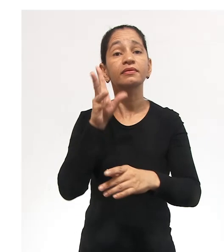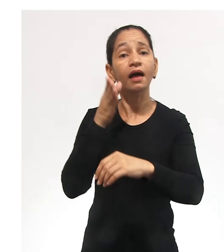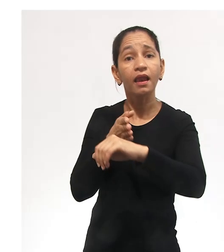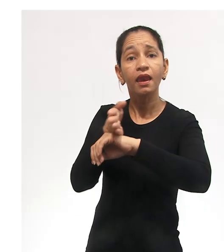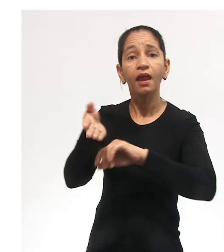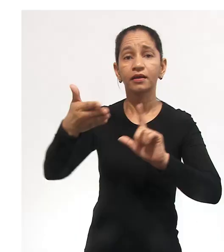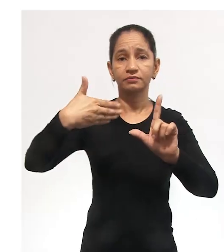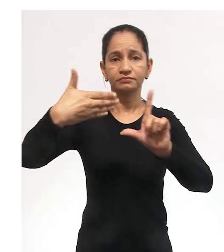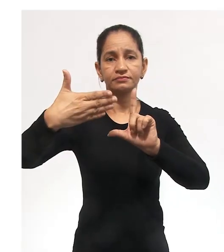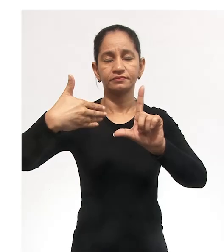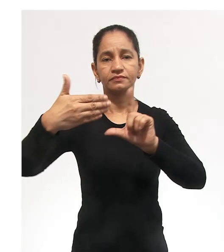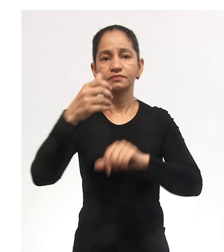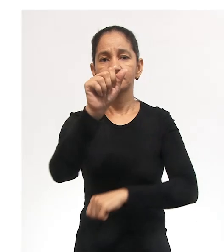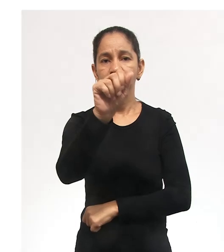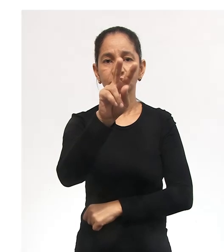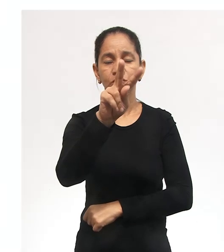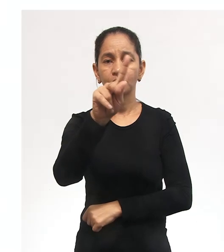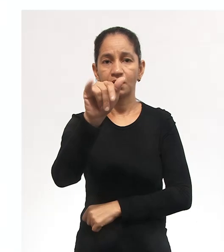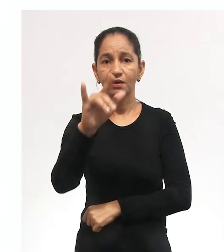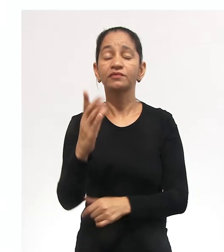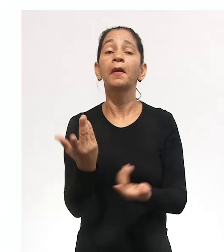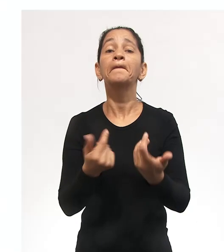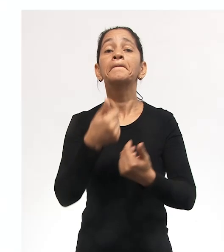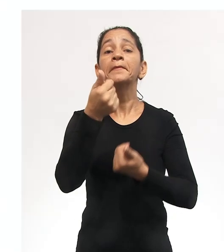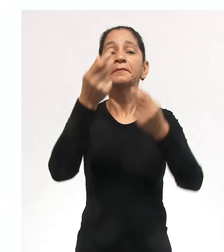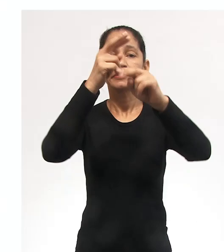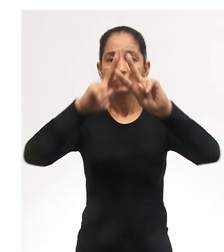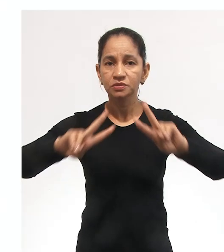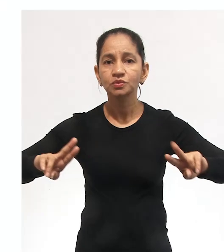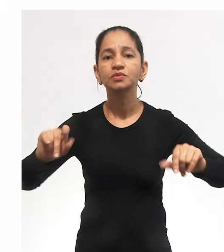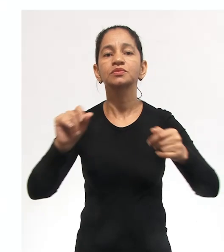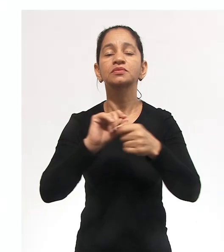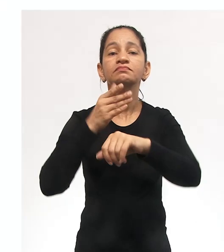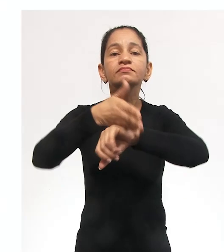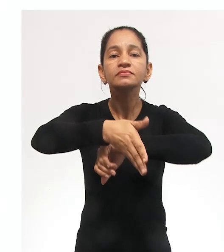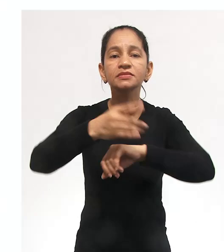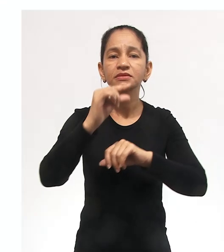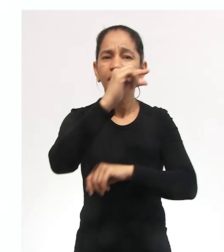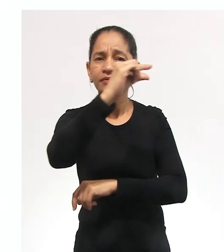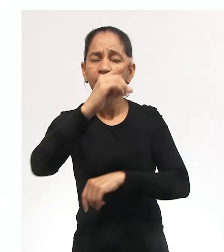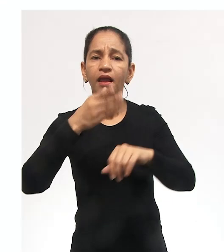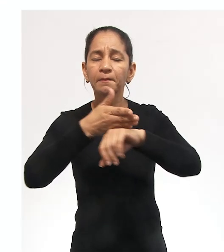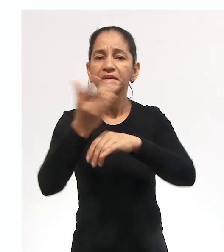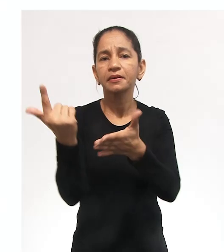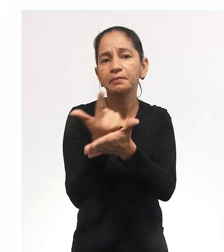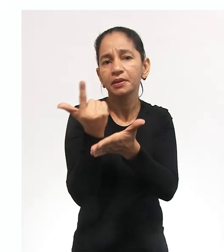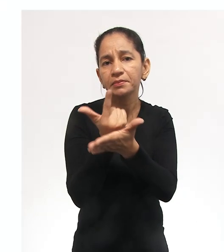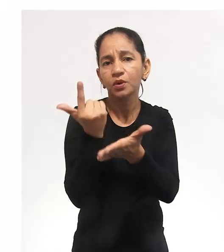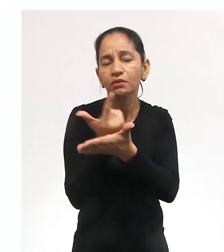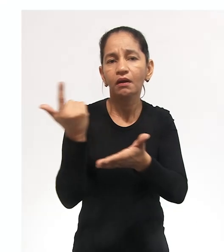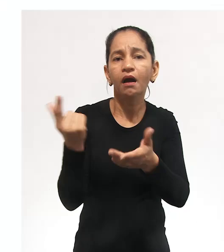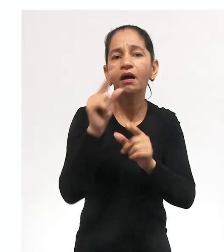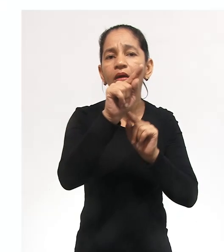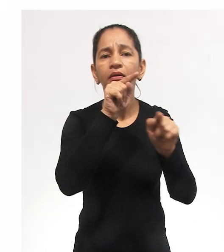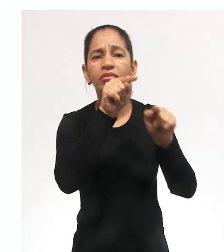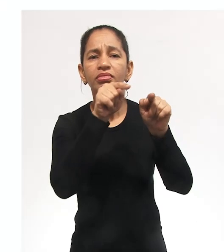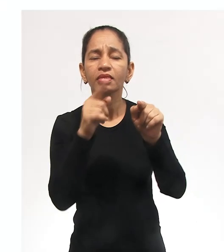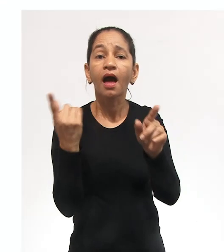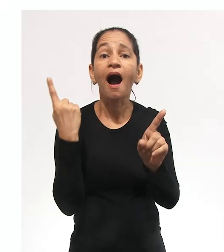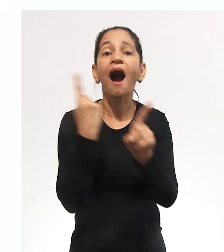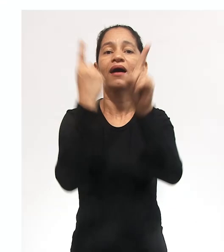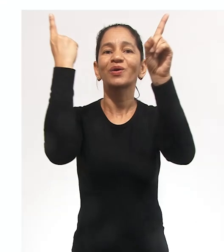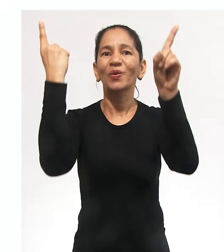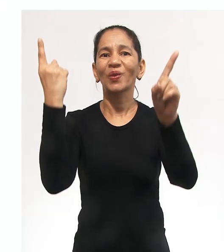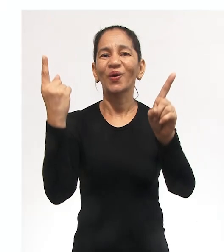né? Para acessar o livro, você tem que primeiro acessar o SWAP e clicar no Minha Biblioteca, né? Aí você entrou lá na Minha Biblioteca, vai pesquisar por esse